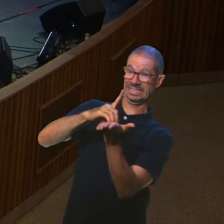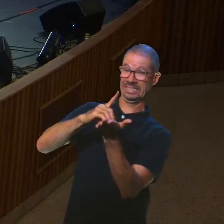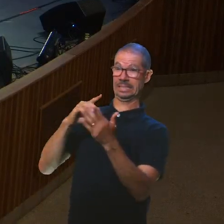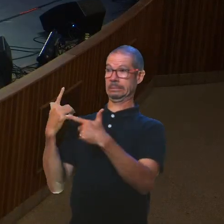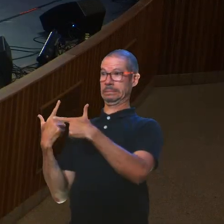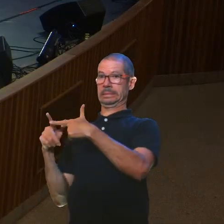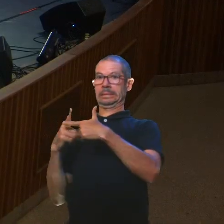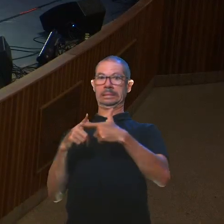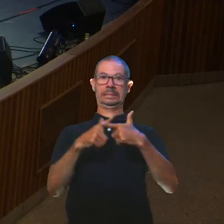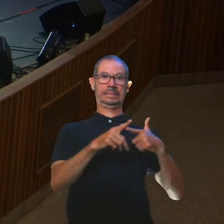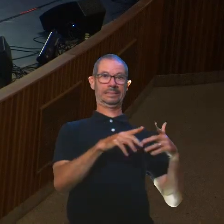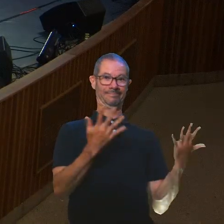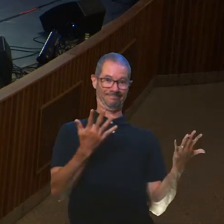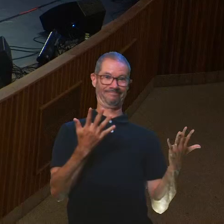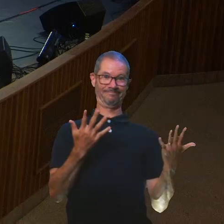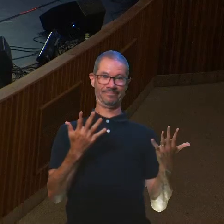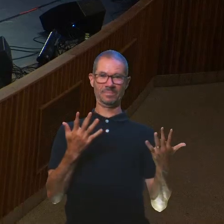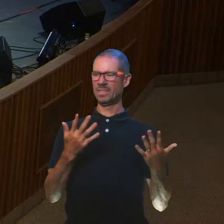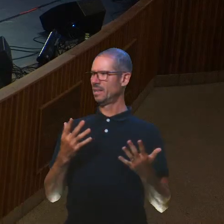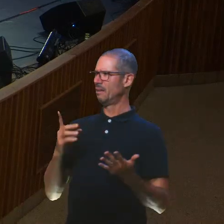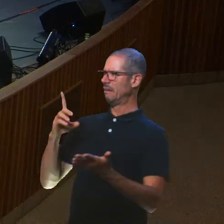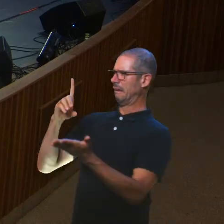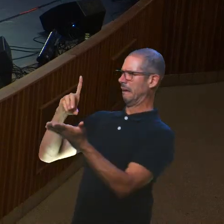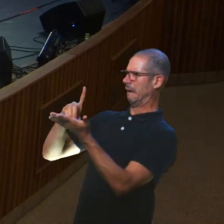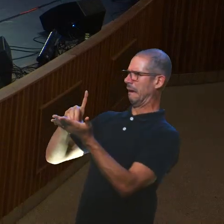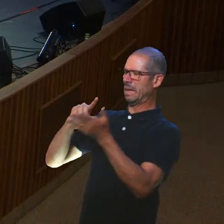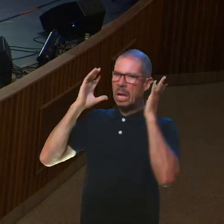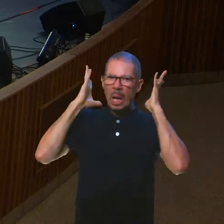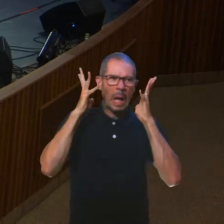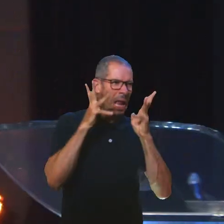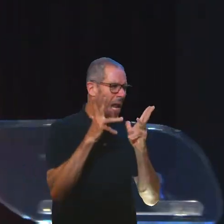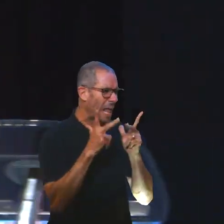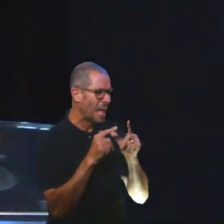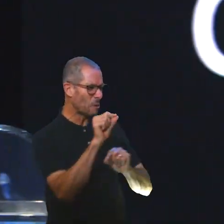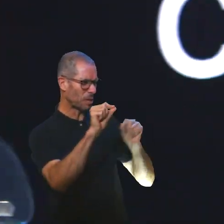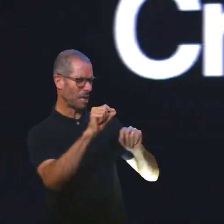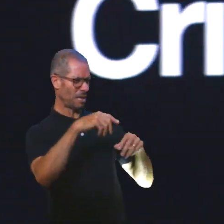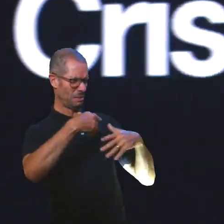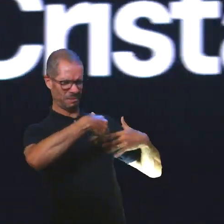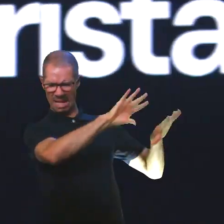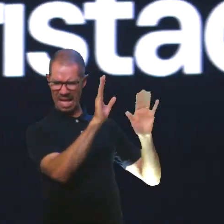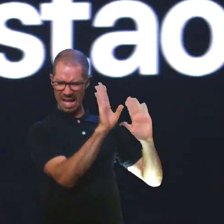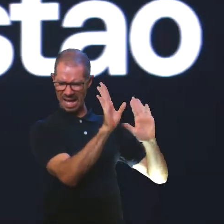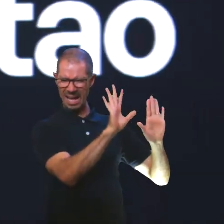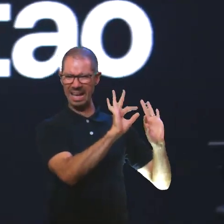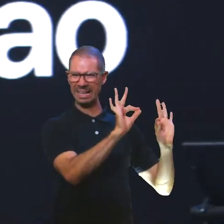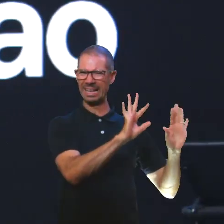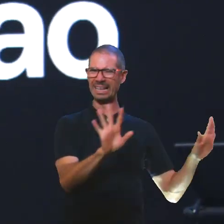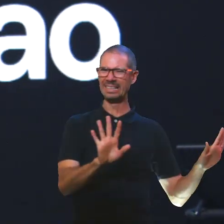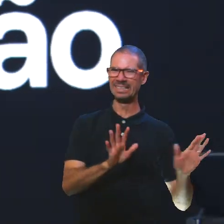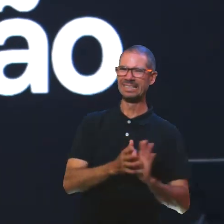já direto. Daí a pessoa fala: deve ser de leão então. Que de leão o quê? Sai fora. Só pela brabeza,